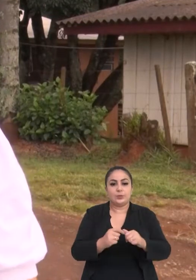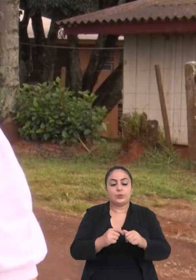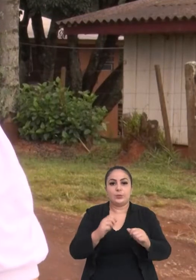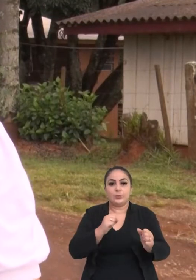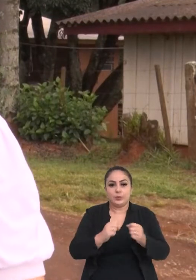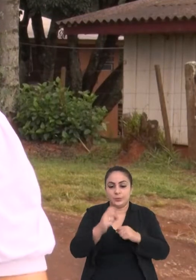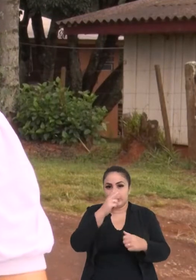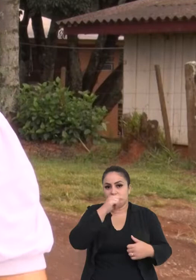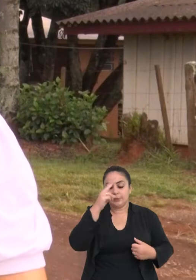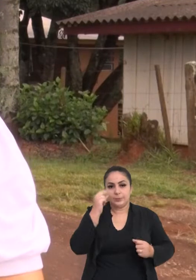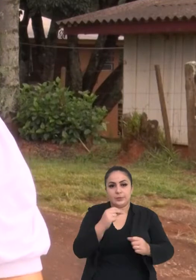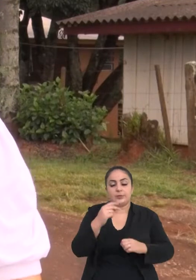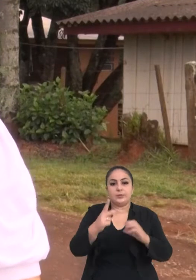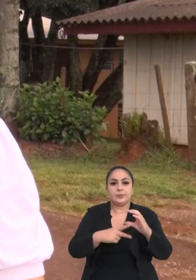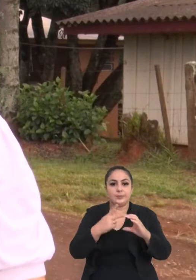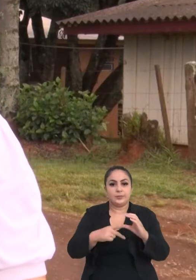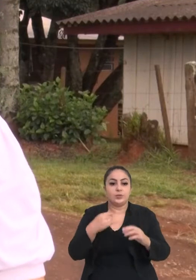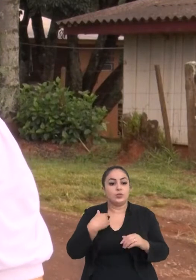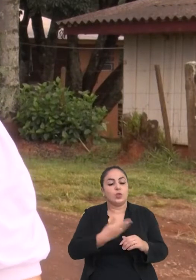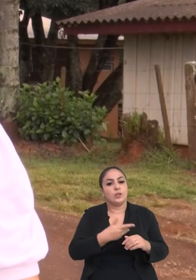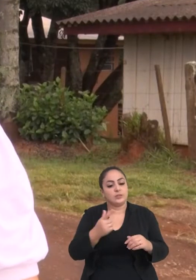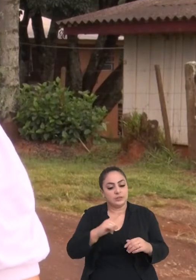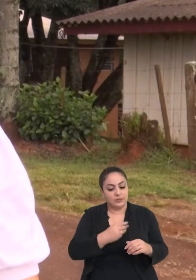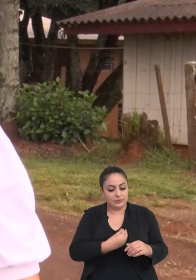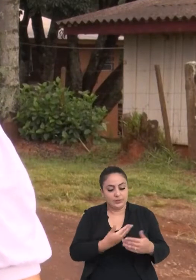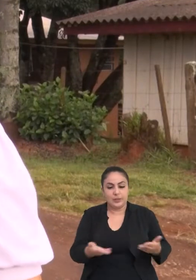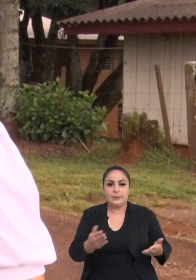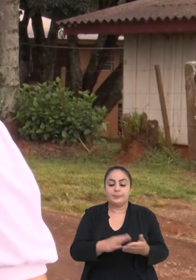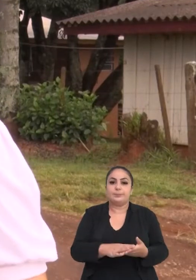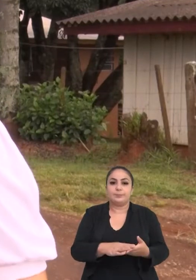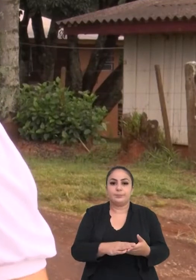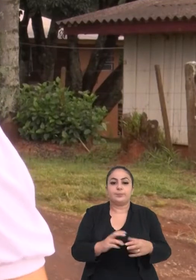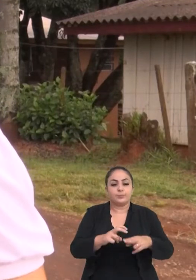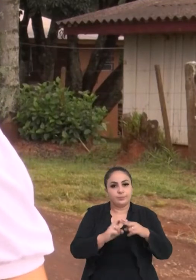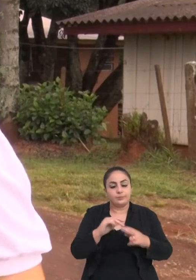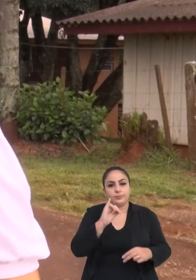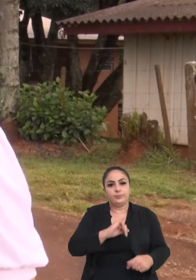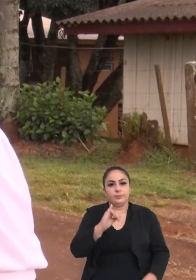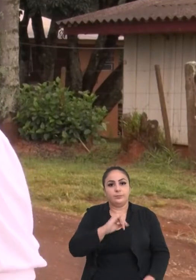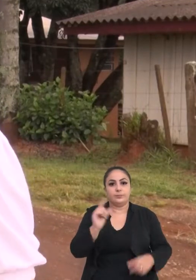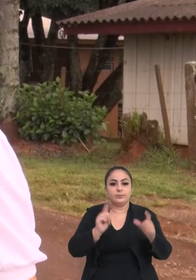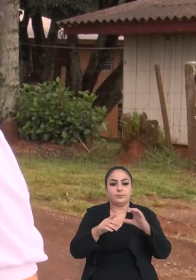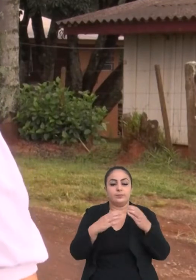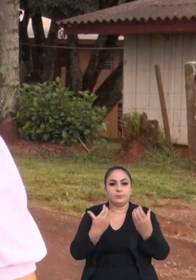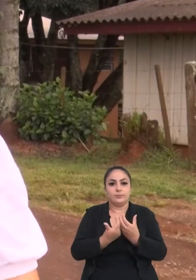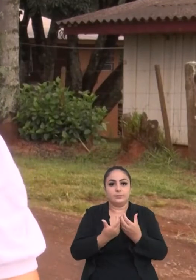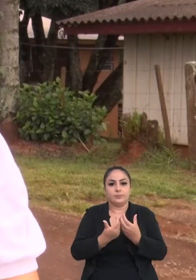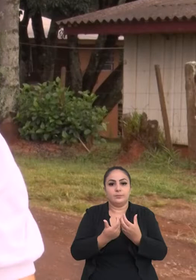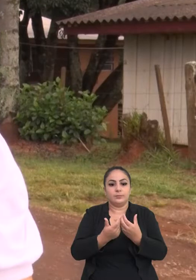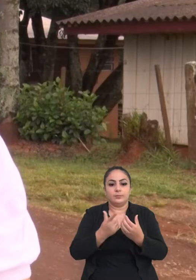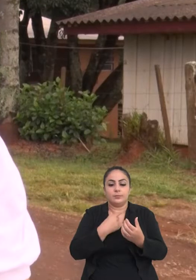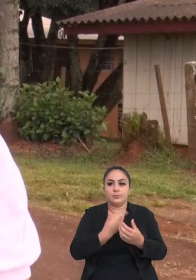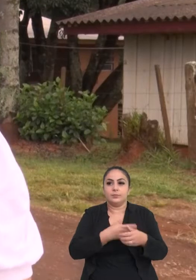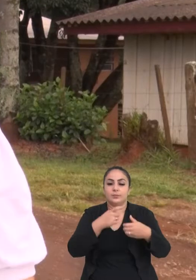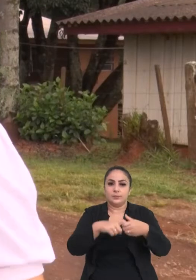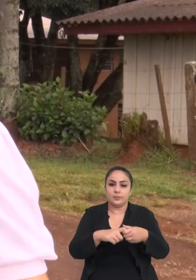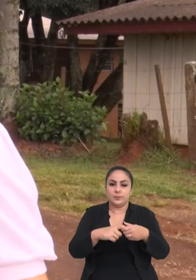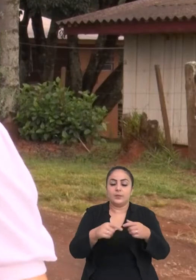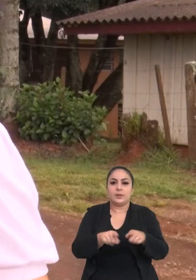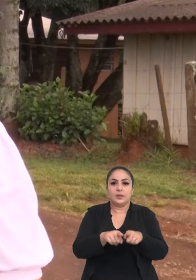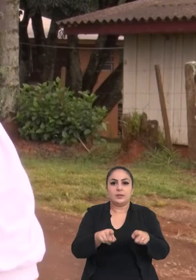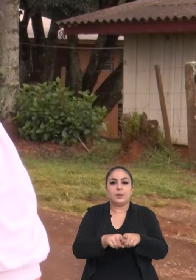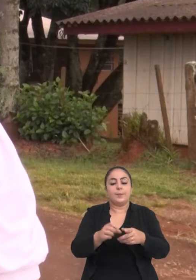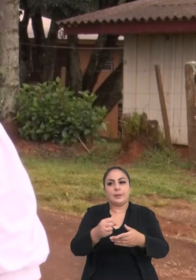suas demandas com o Poder Executivo, com o Legislativo, nós estamos aqui para isso, Paula. E a importância da TV Câmara ser